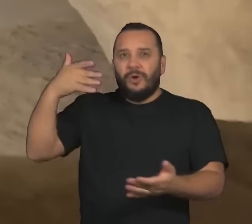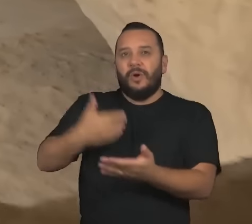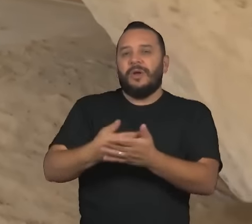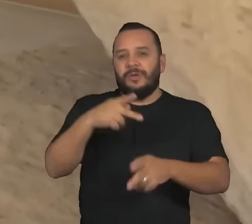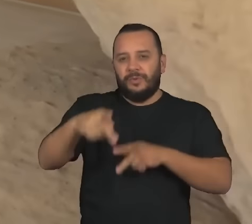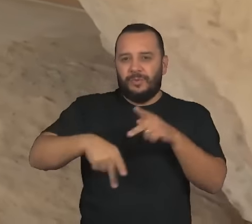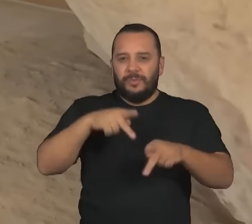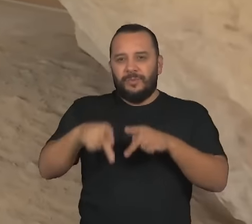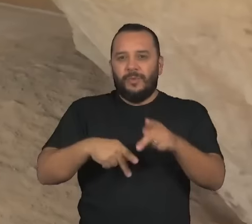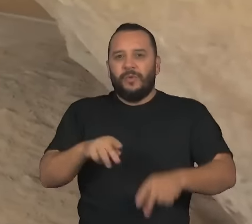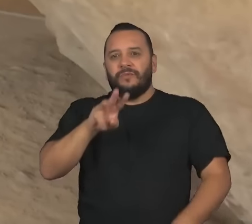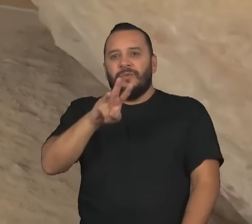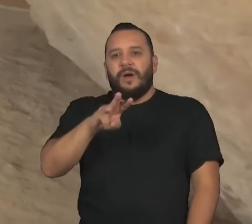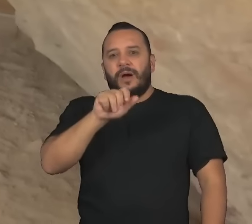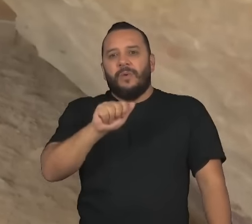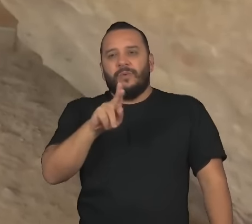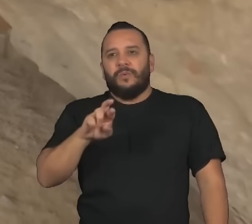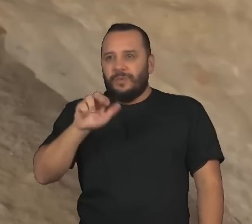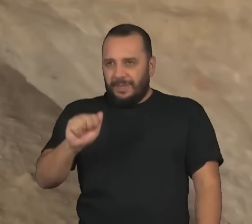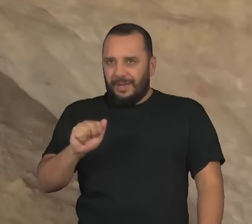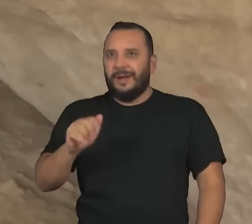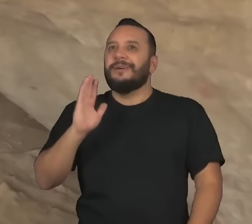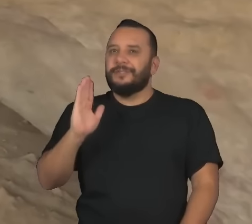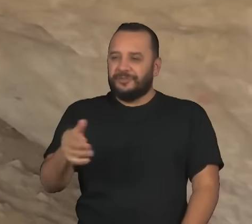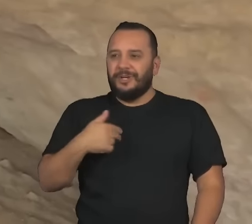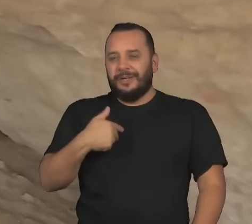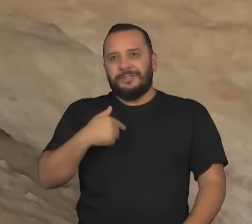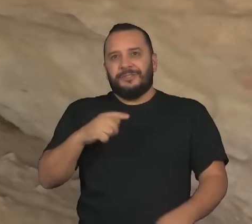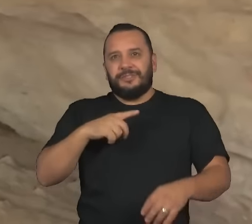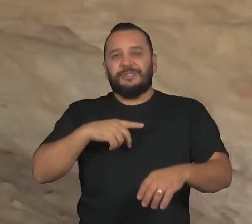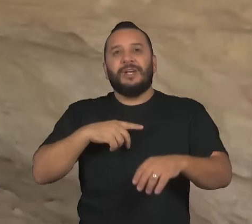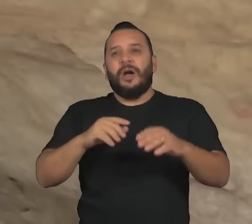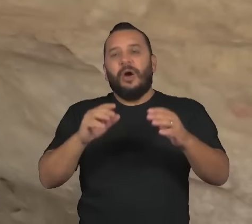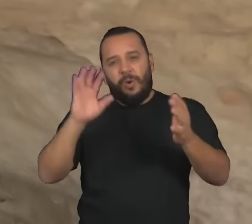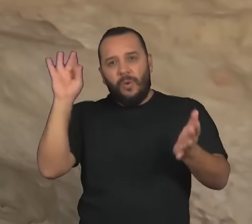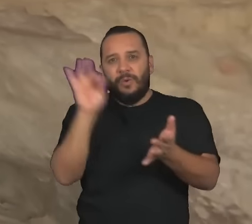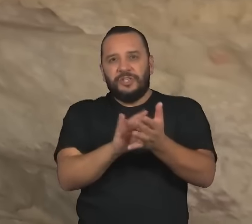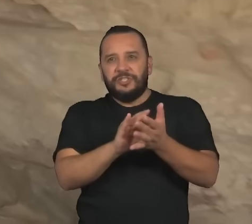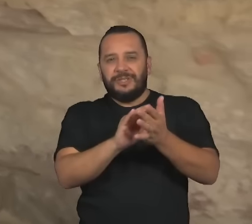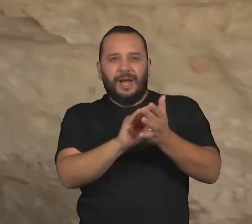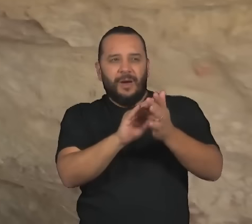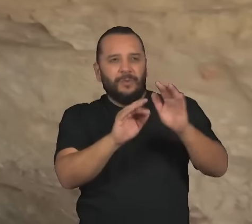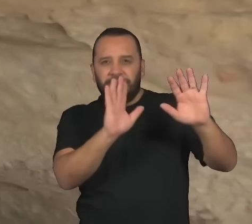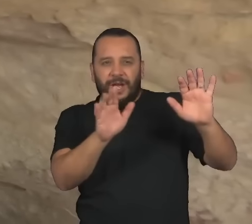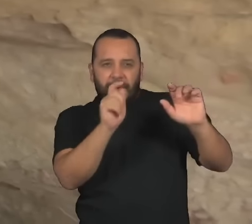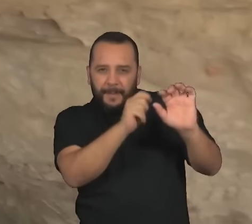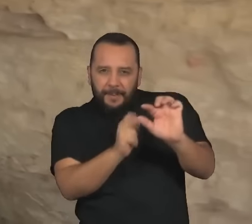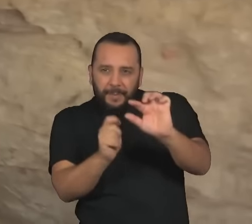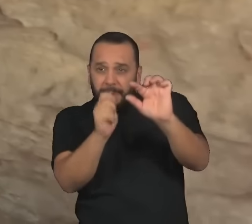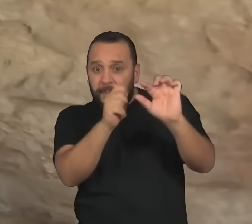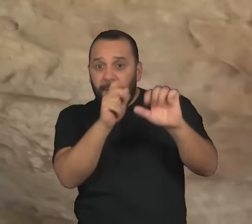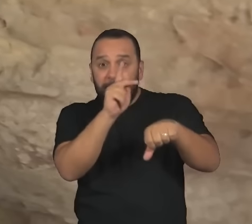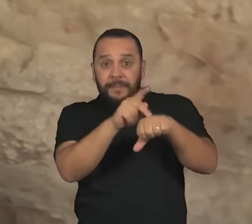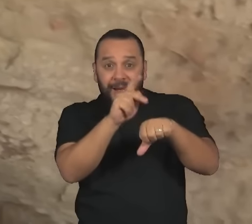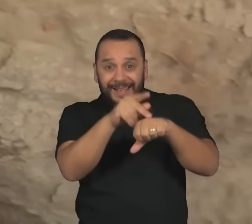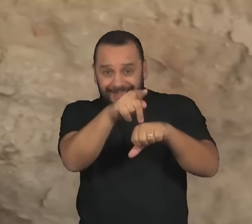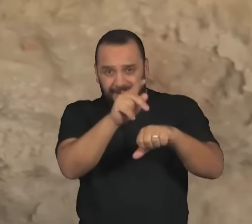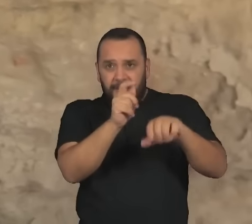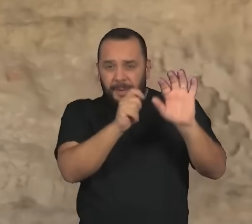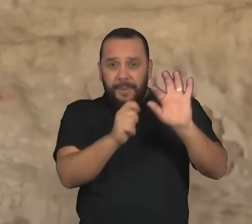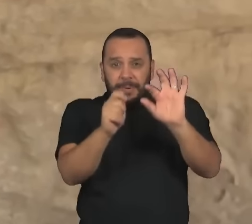estavam eternizados nas paredes da gruta original, foram recuperados. Saíram da rocha, das